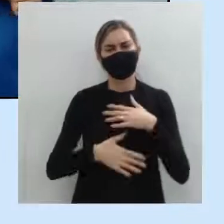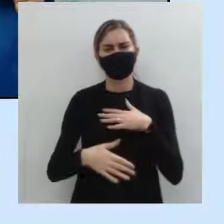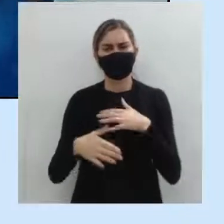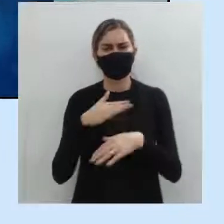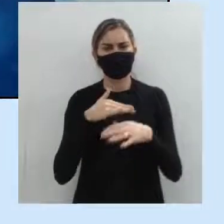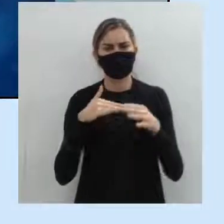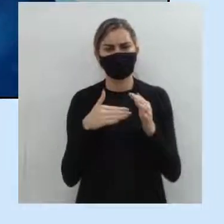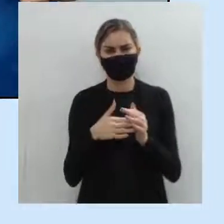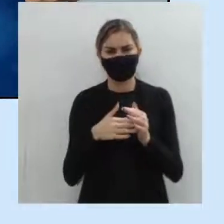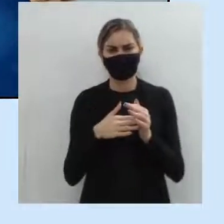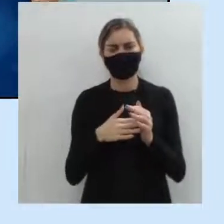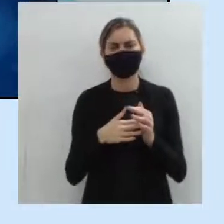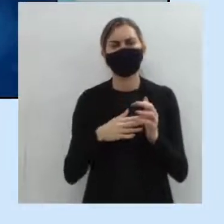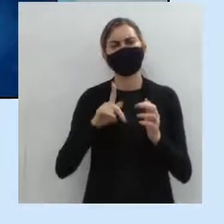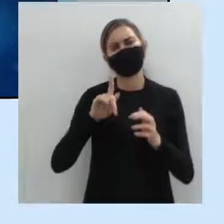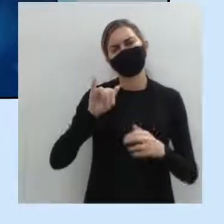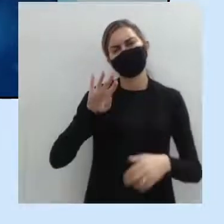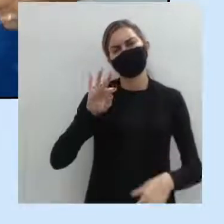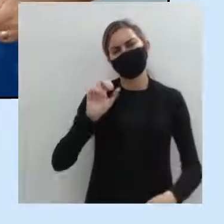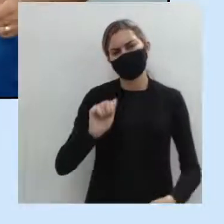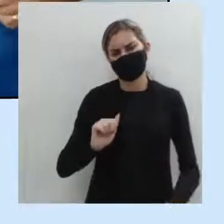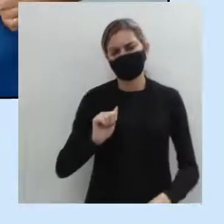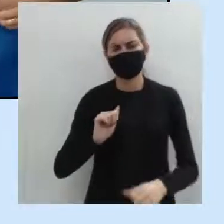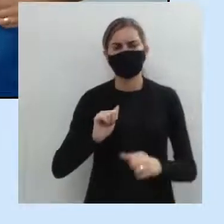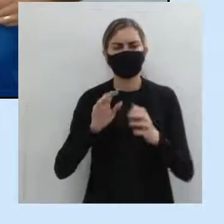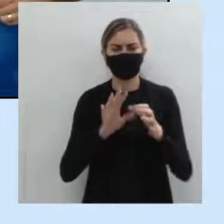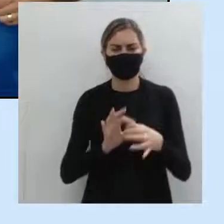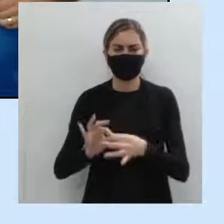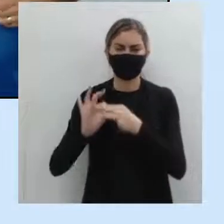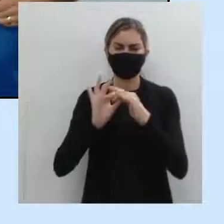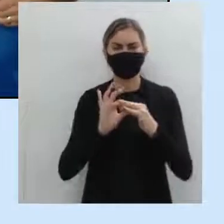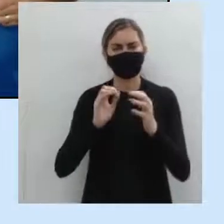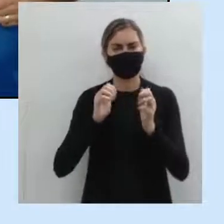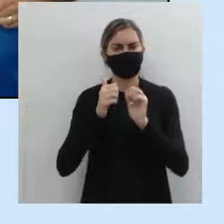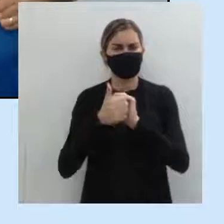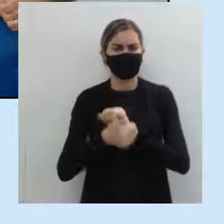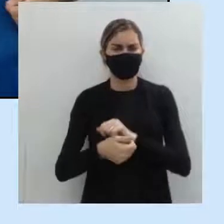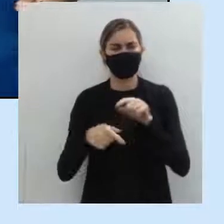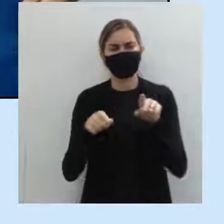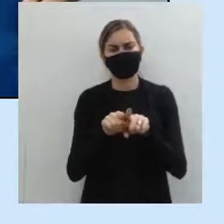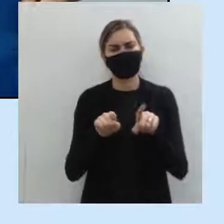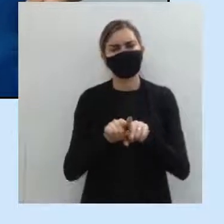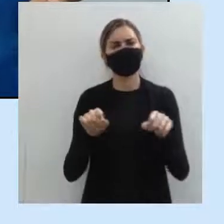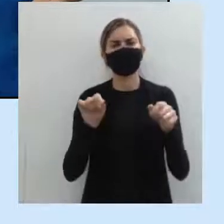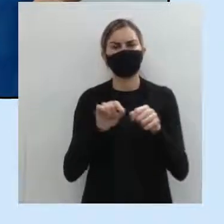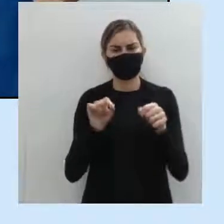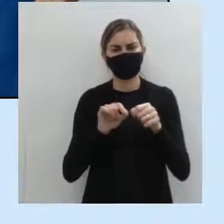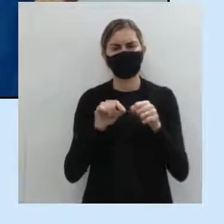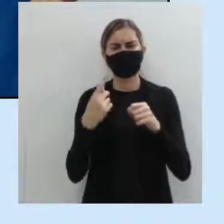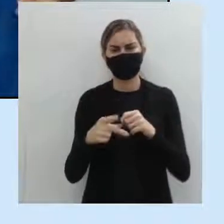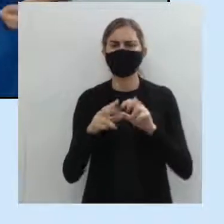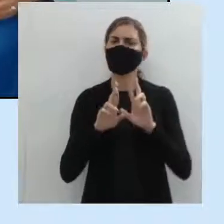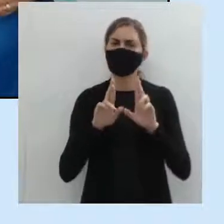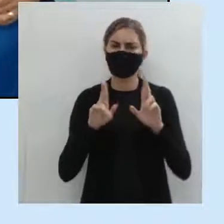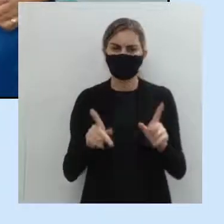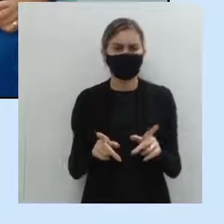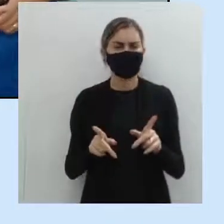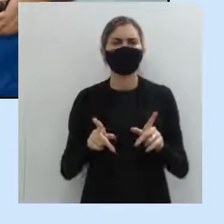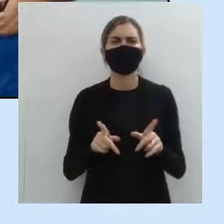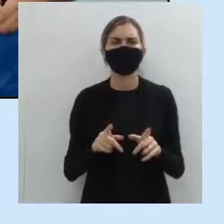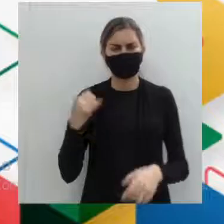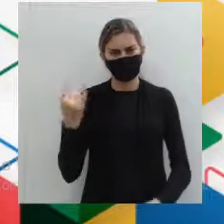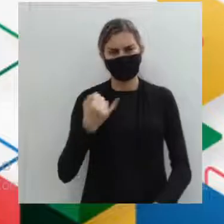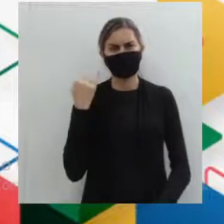todo. Então a ginástica desse universo esportivo, ele também faz, ela faz uma diferença